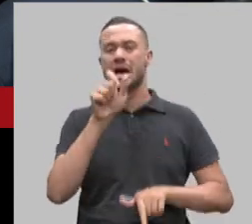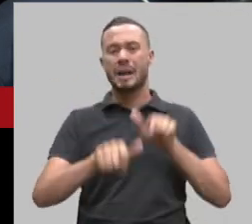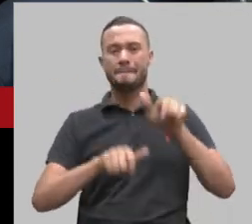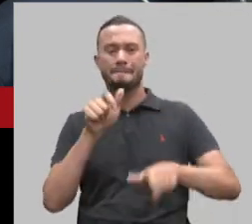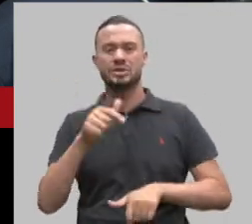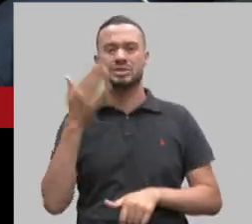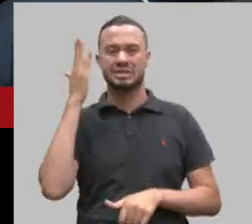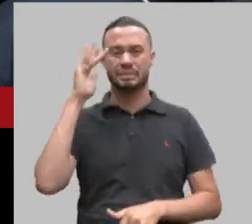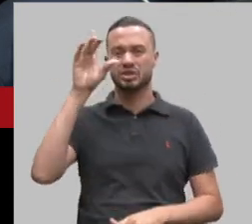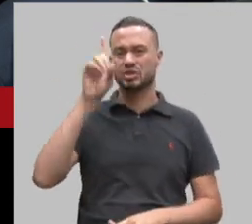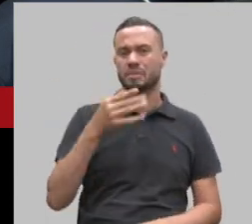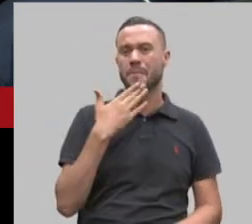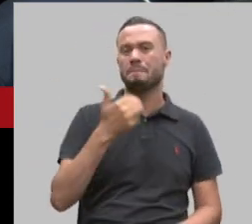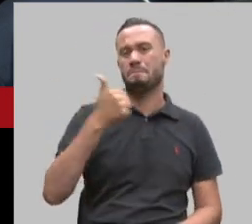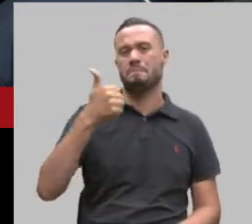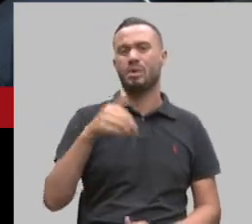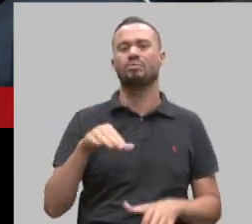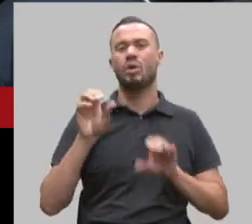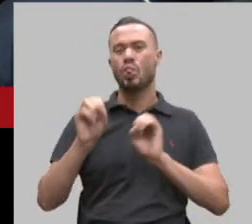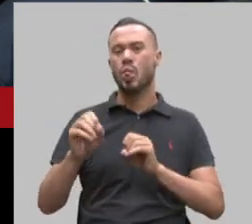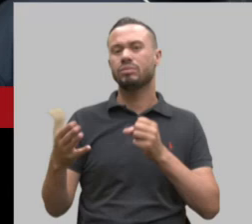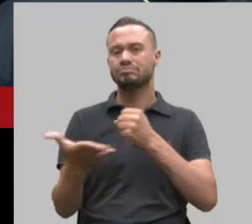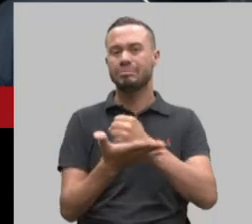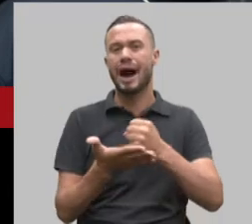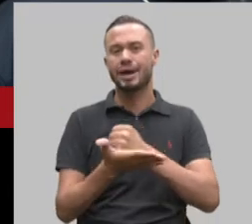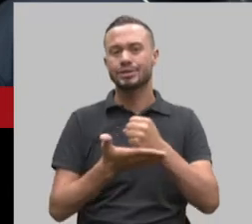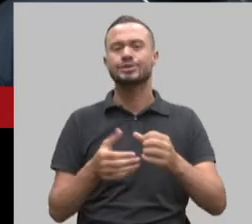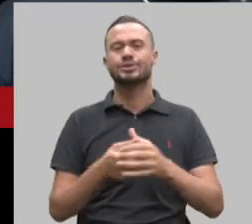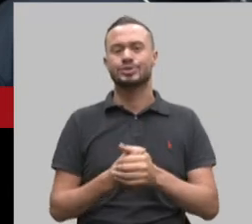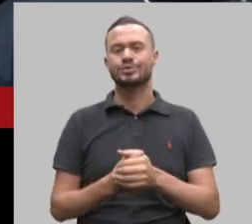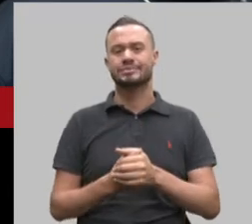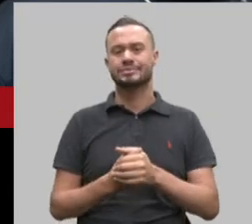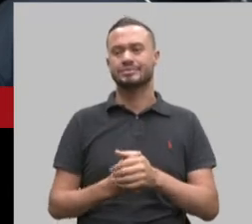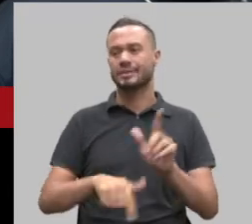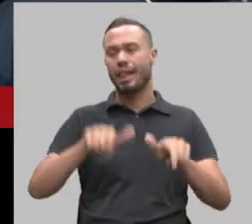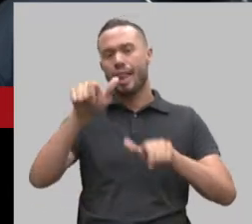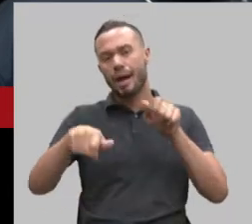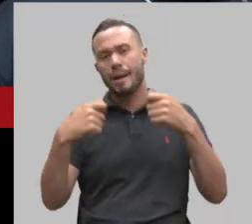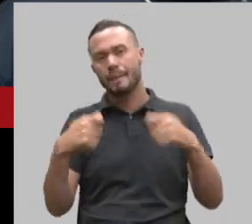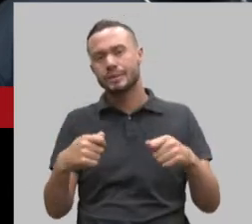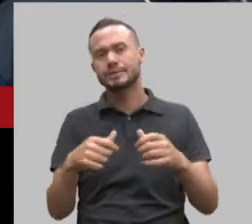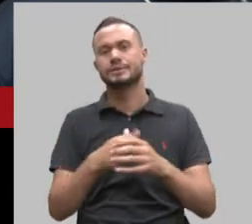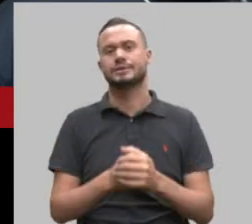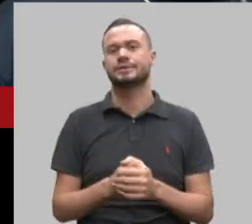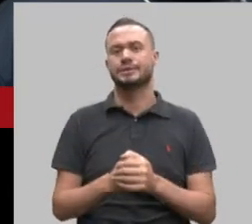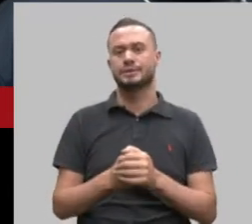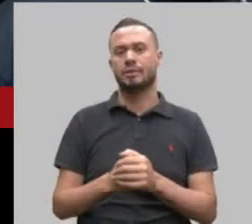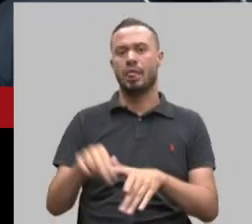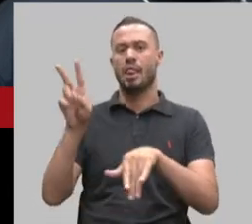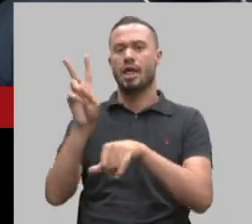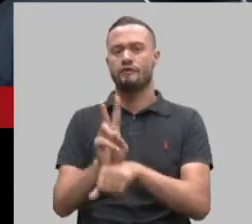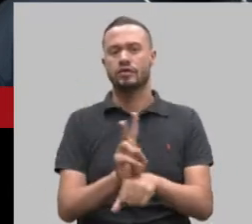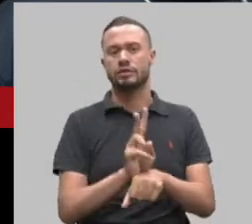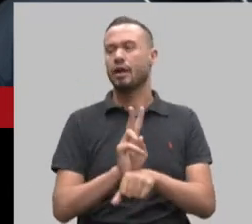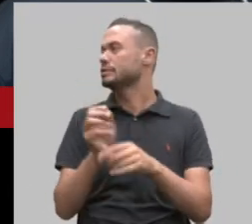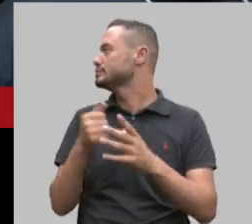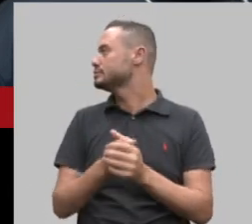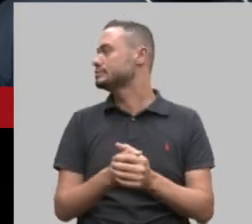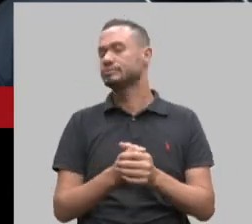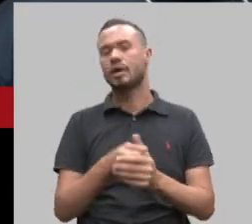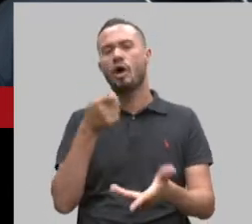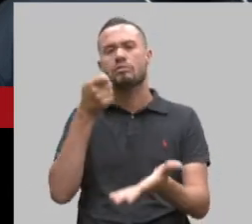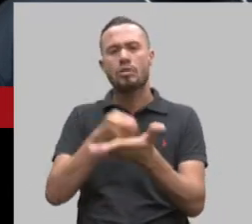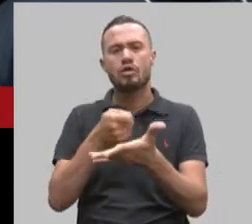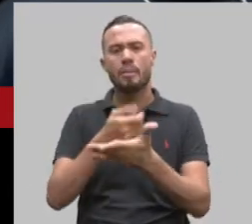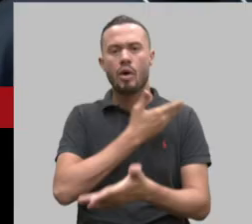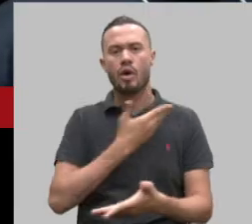melhor ainda para eles educação é o básico e as pessoas estão aprender e se fiscaliza é cobra o governo para fazer o básico